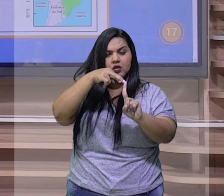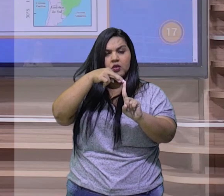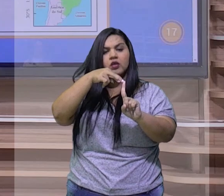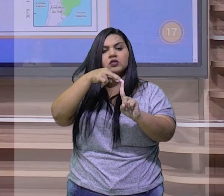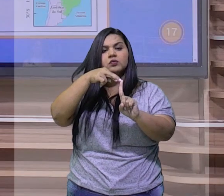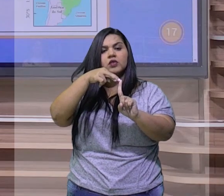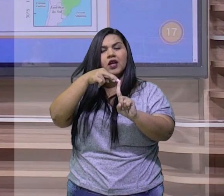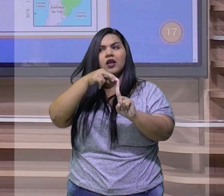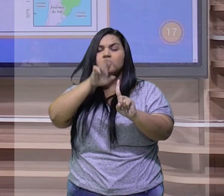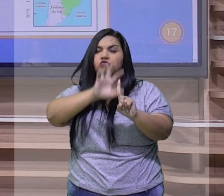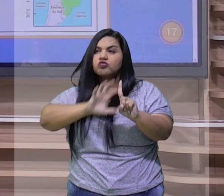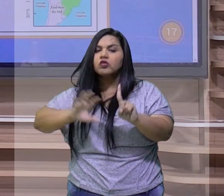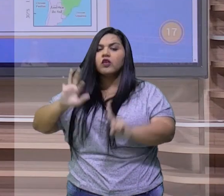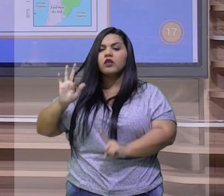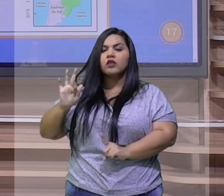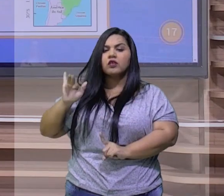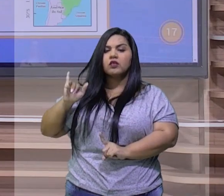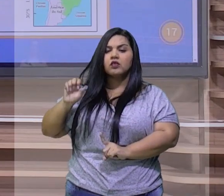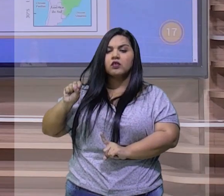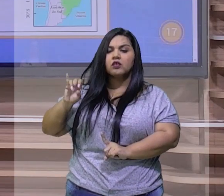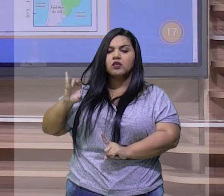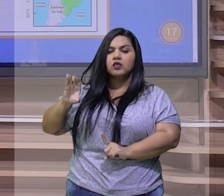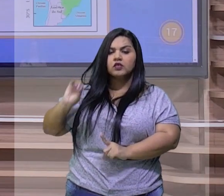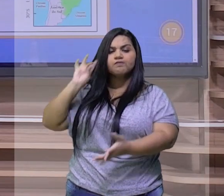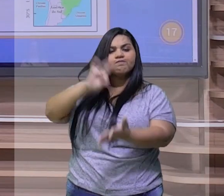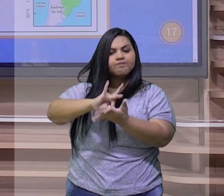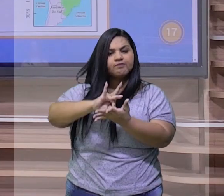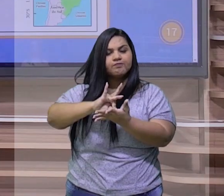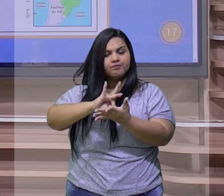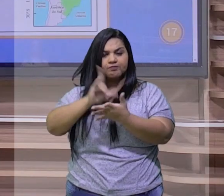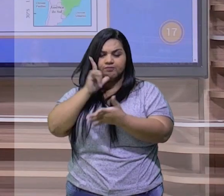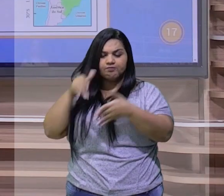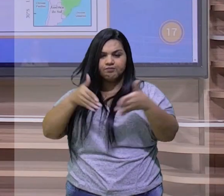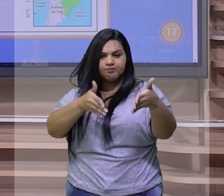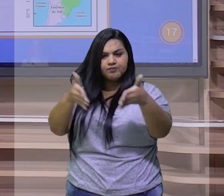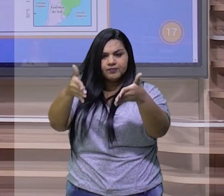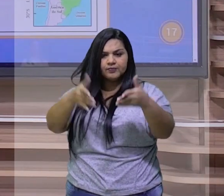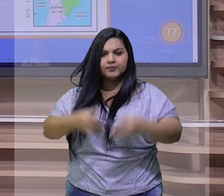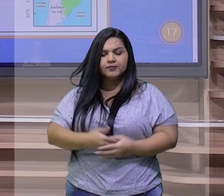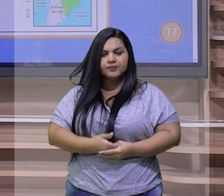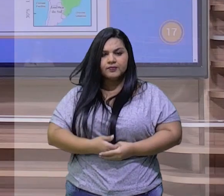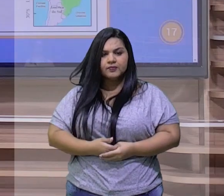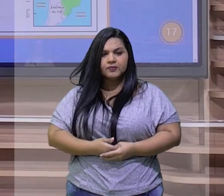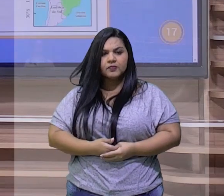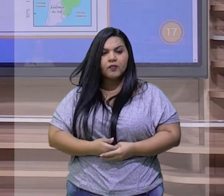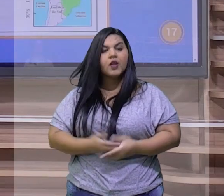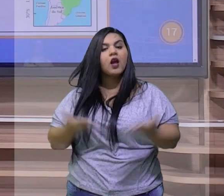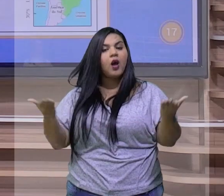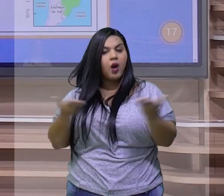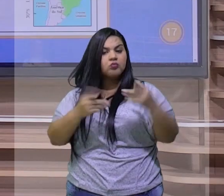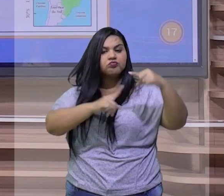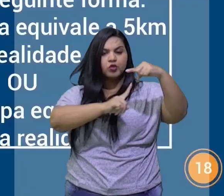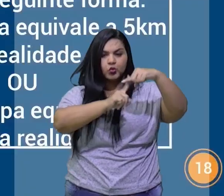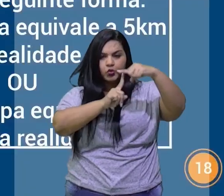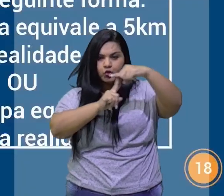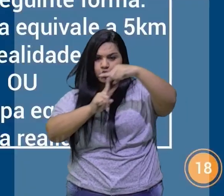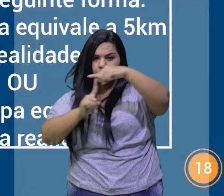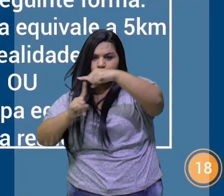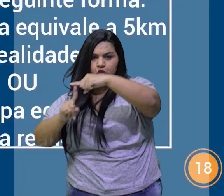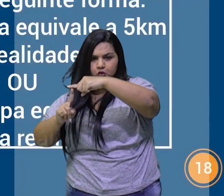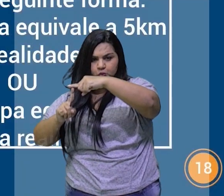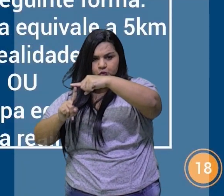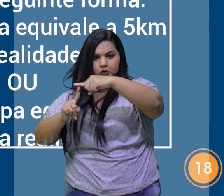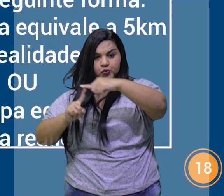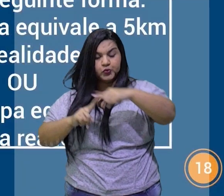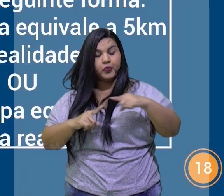físico, né? No caso aí do Brasil, que são as bacias hidrográficas. Aí nós temos os tipos de escala, né? Que são a